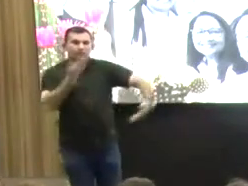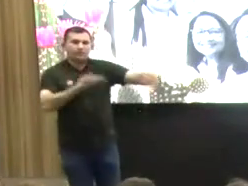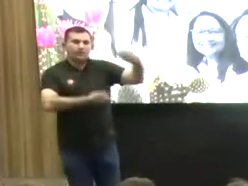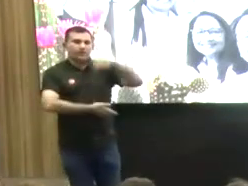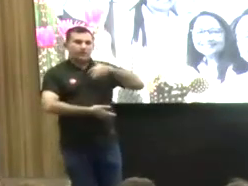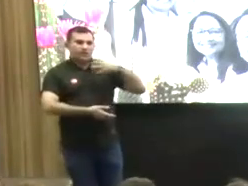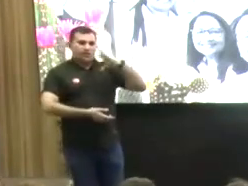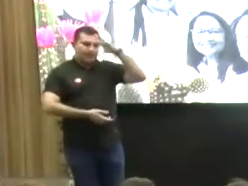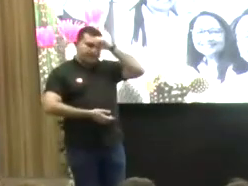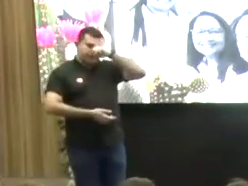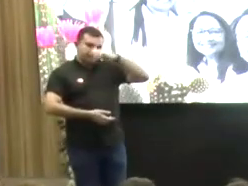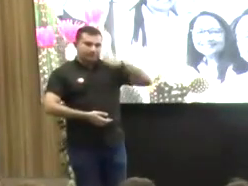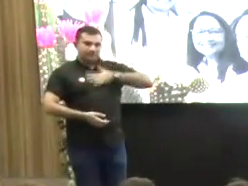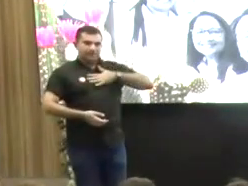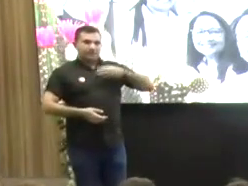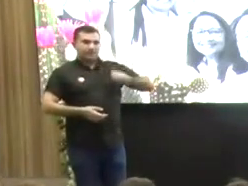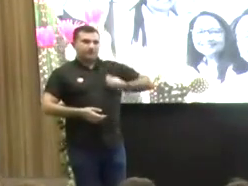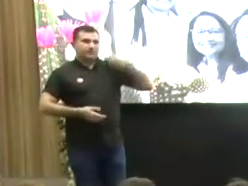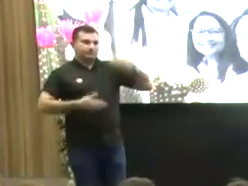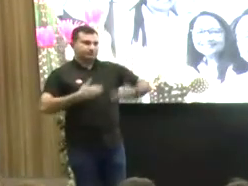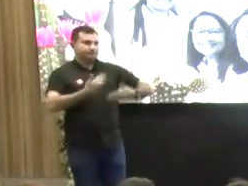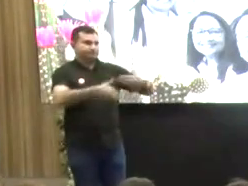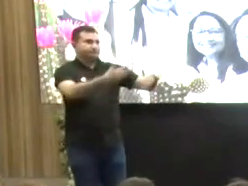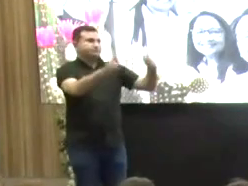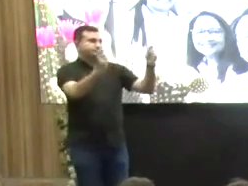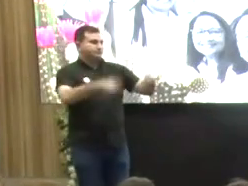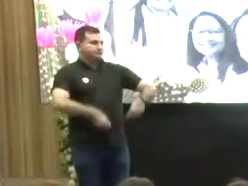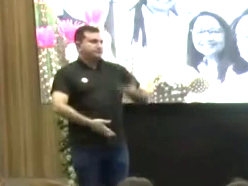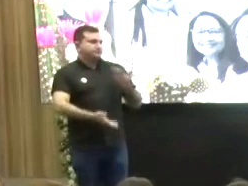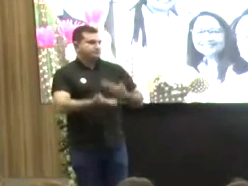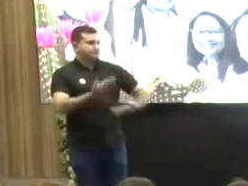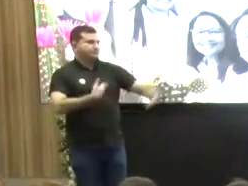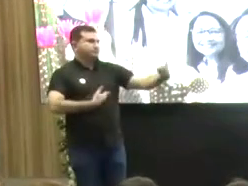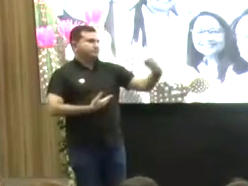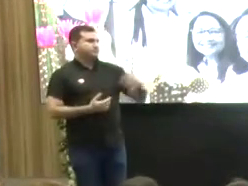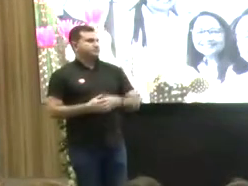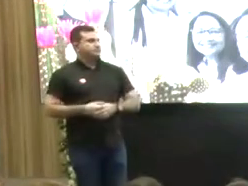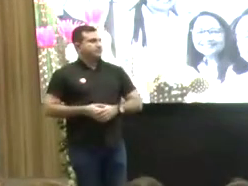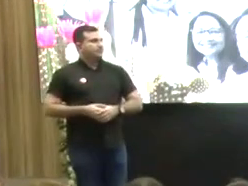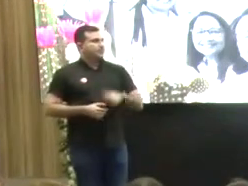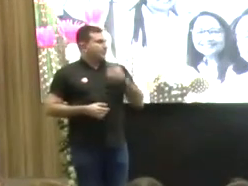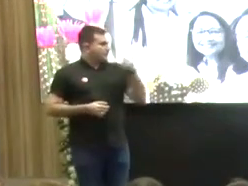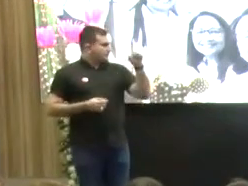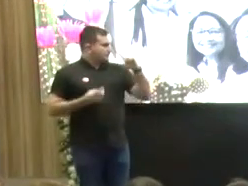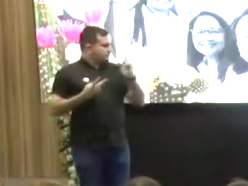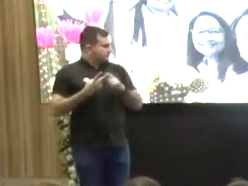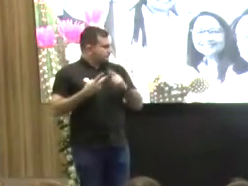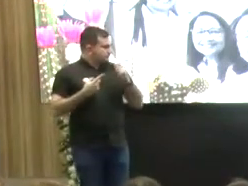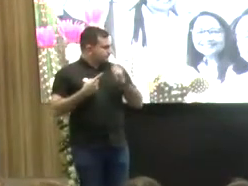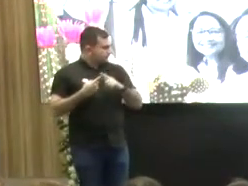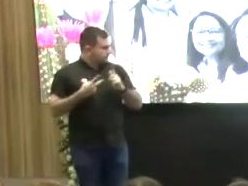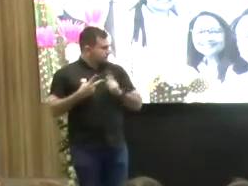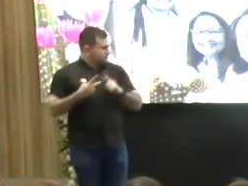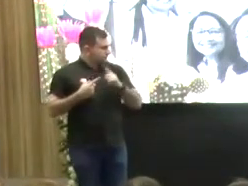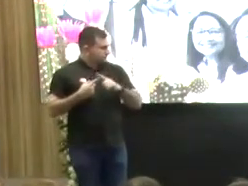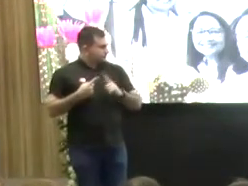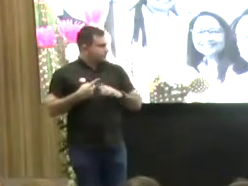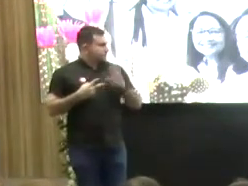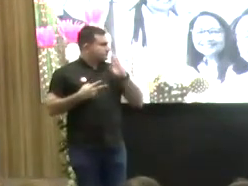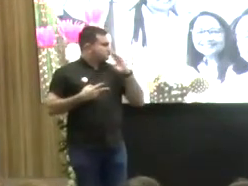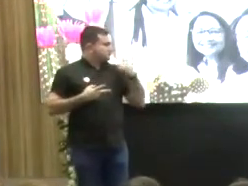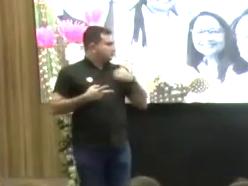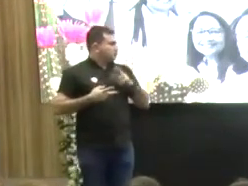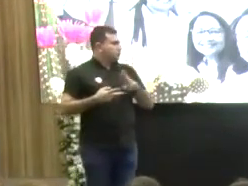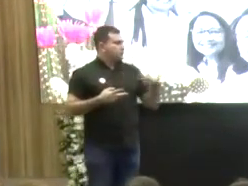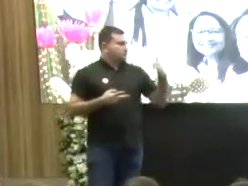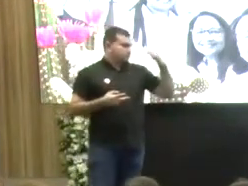aprendemos ao longo da vida, né? E teve mais 2 falas aqui anônimas. Uma